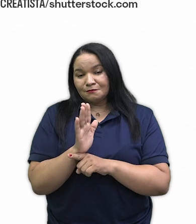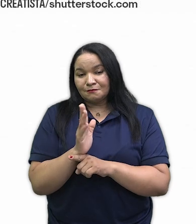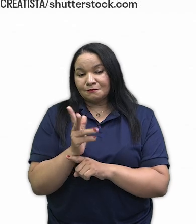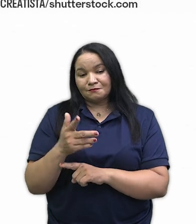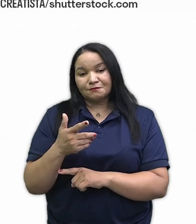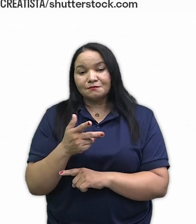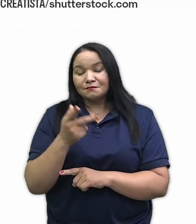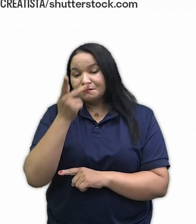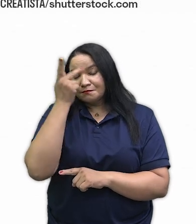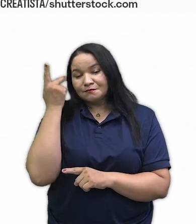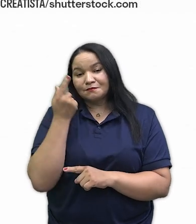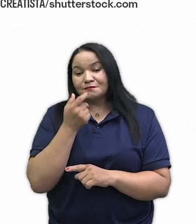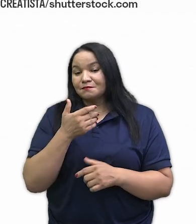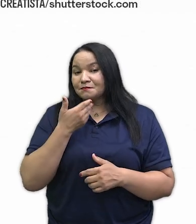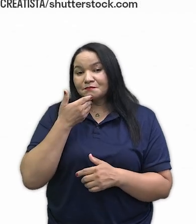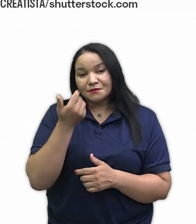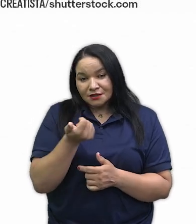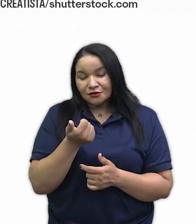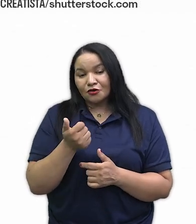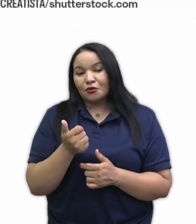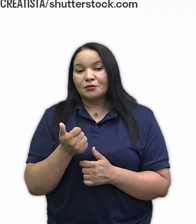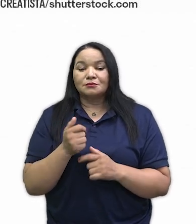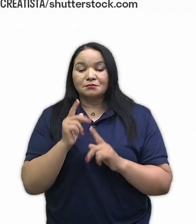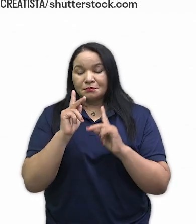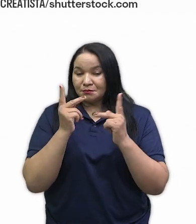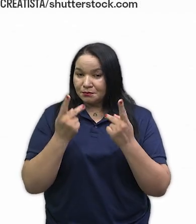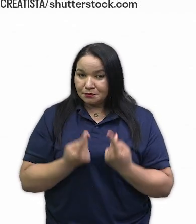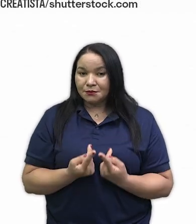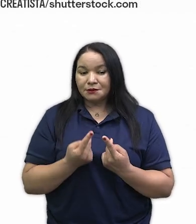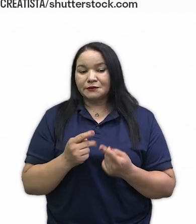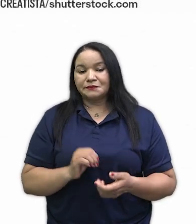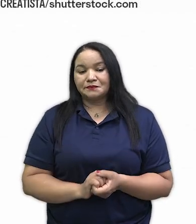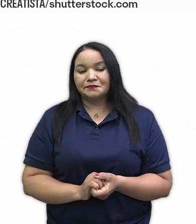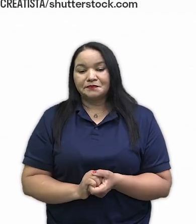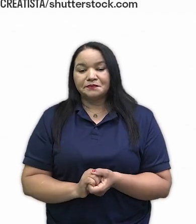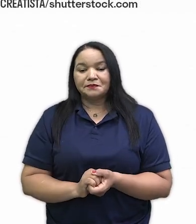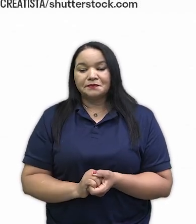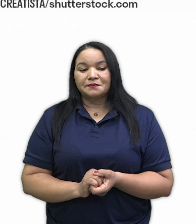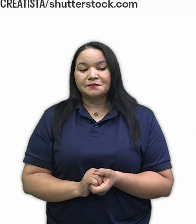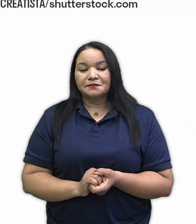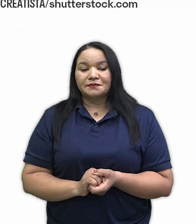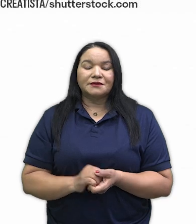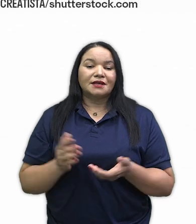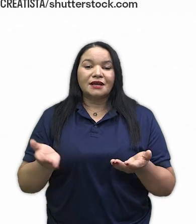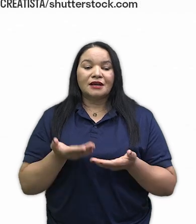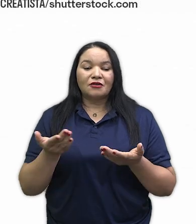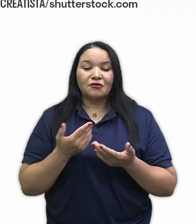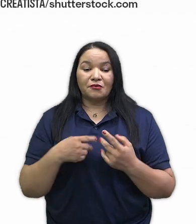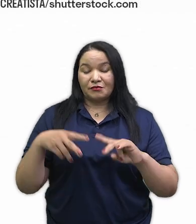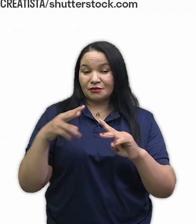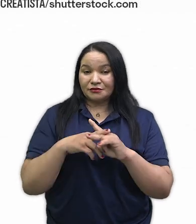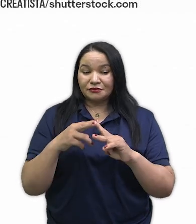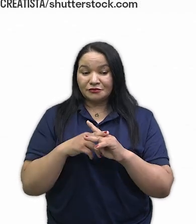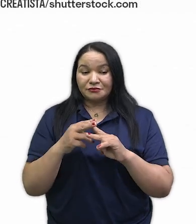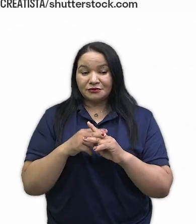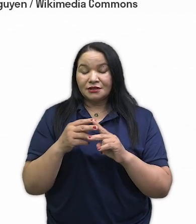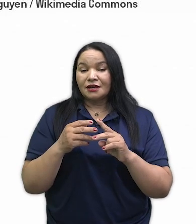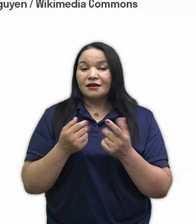pessoas mais humanas, mais humanistas. E agora vamos falar sobre as lutas adaptadas